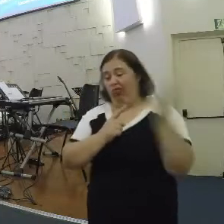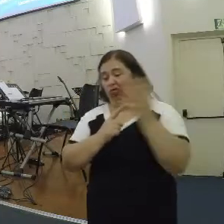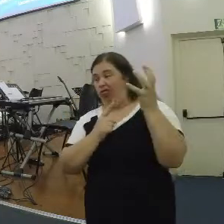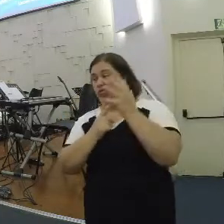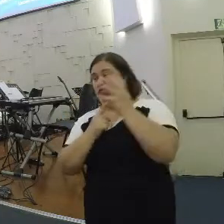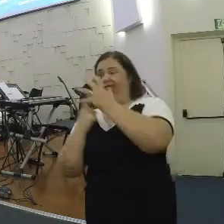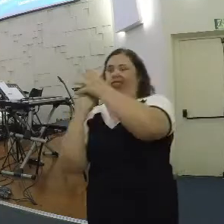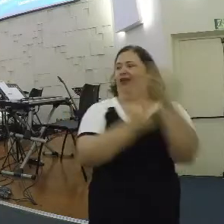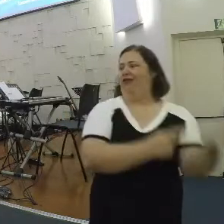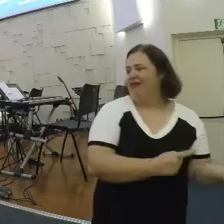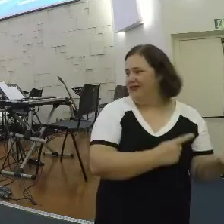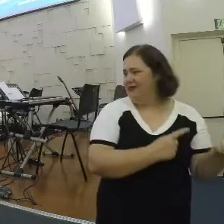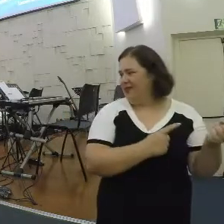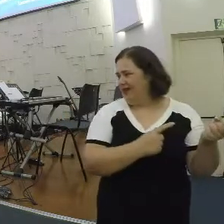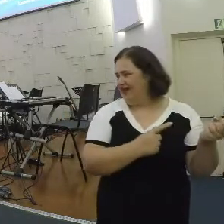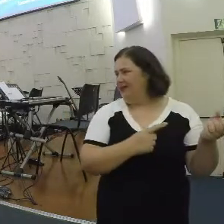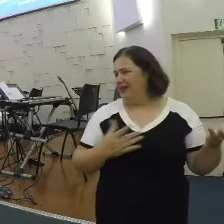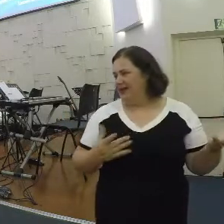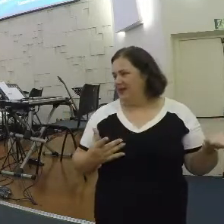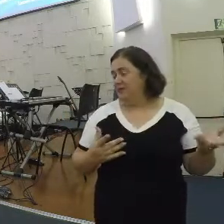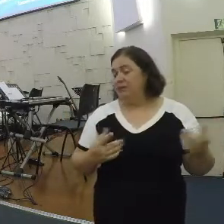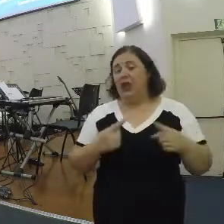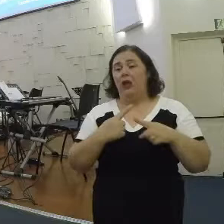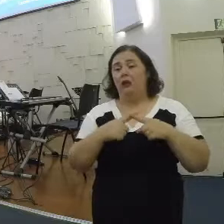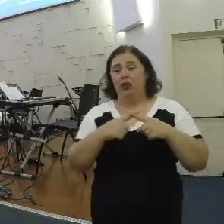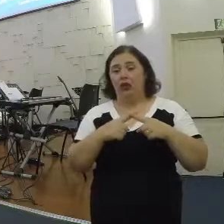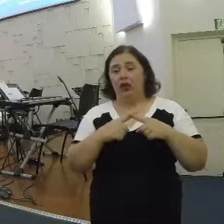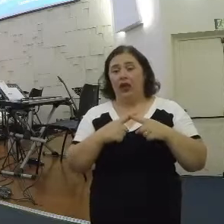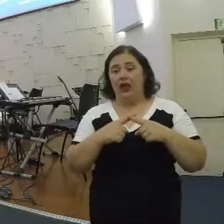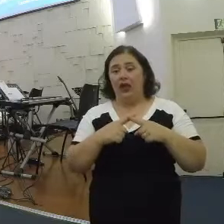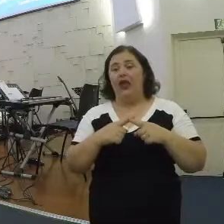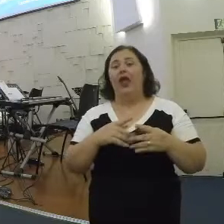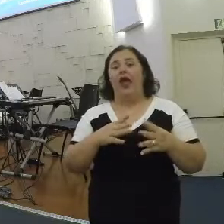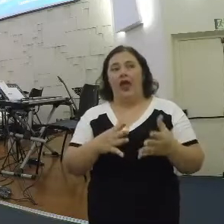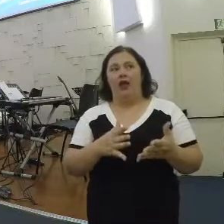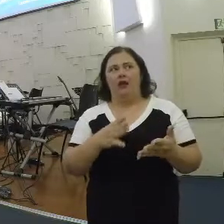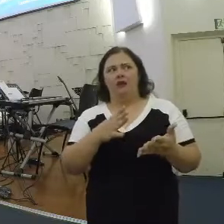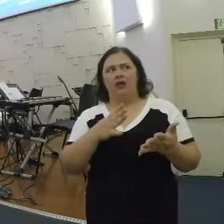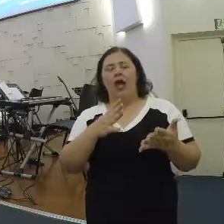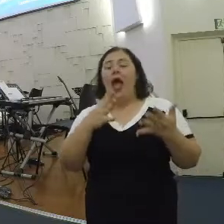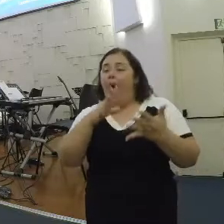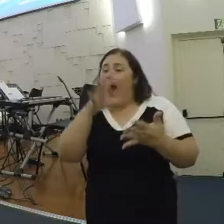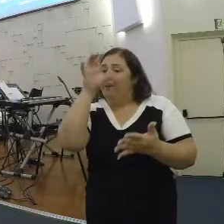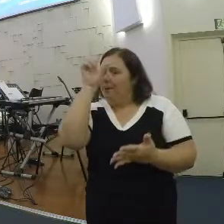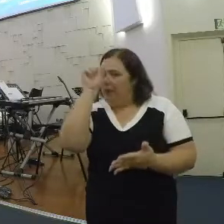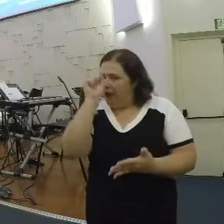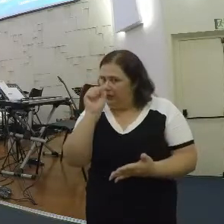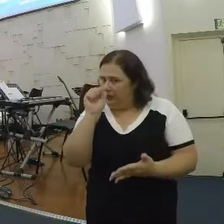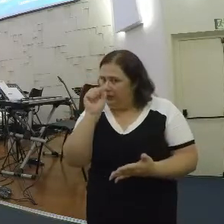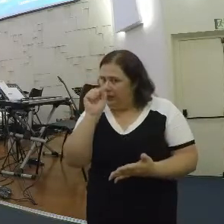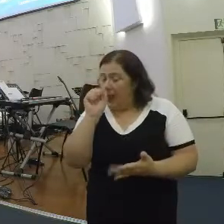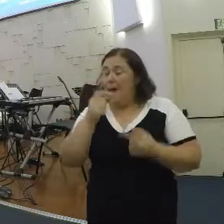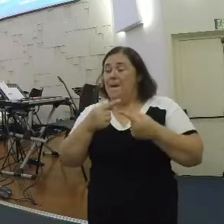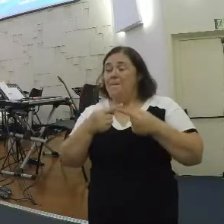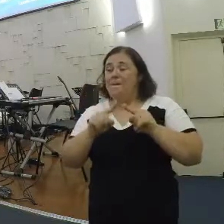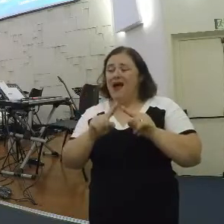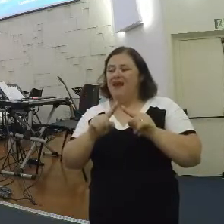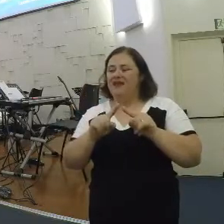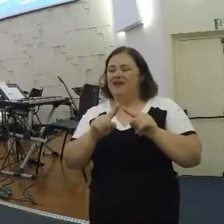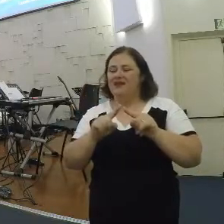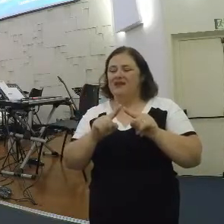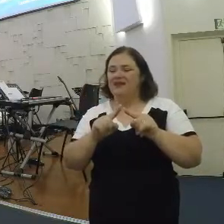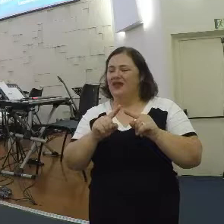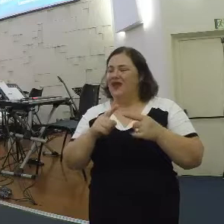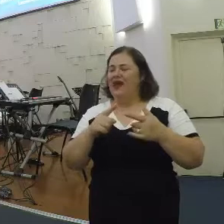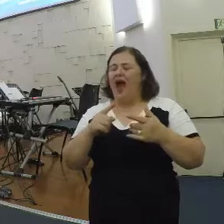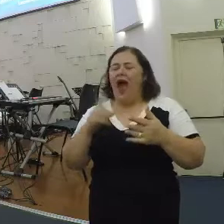aquela semente, que é o Evangelho, ganhando espaço no coração, leve essa pessoa à fé e à salvação.